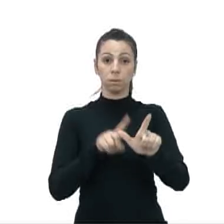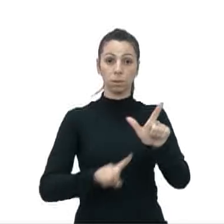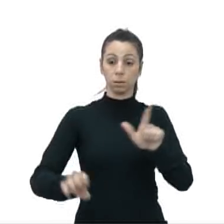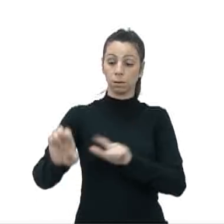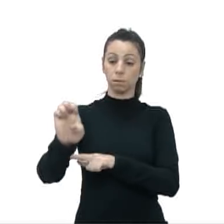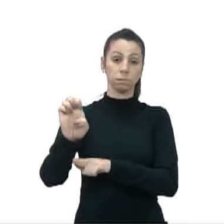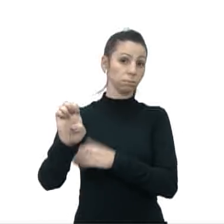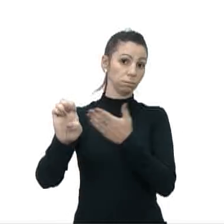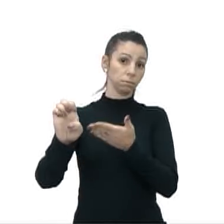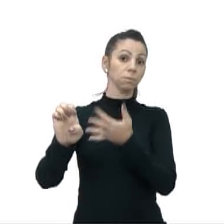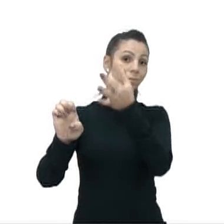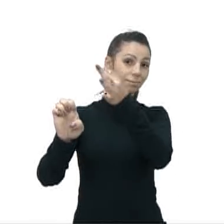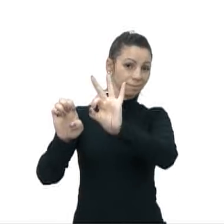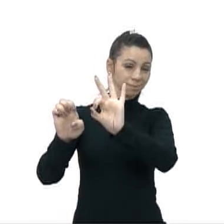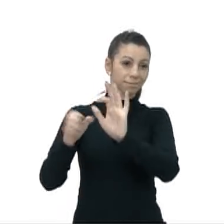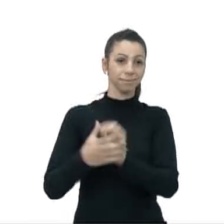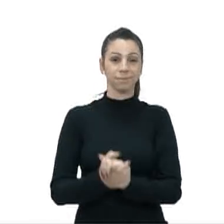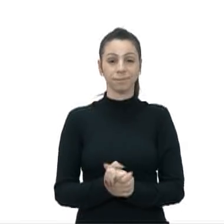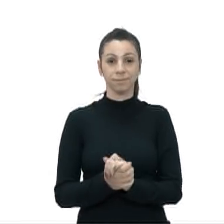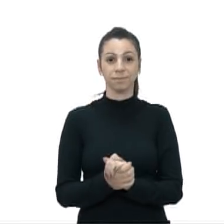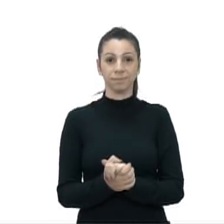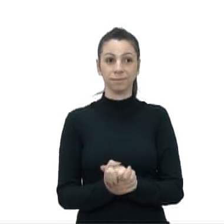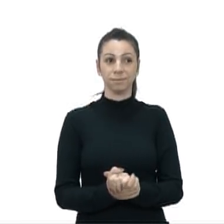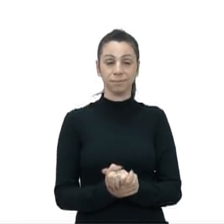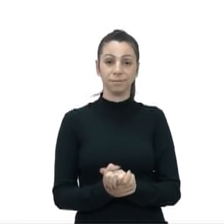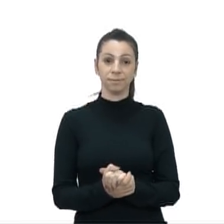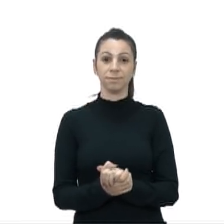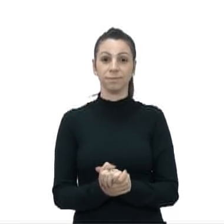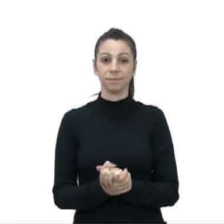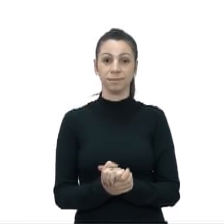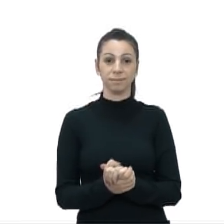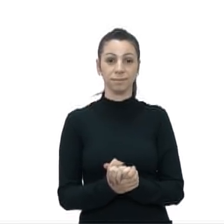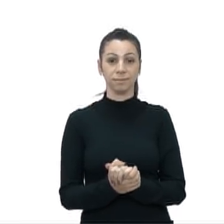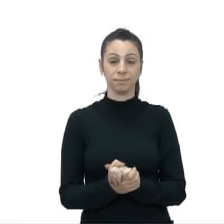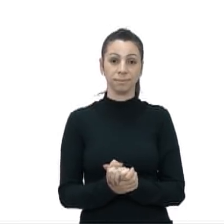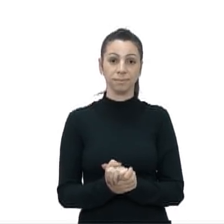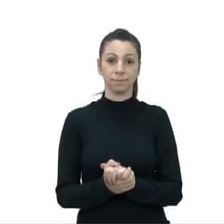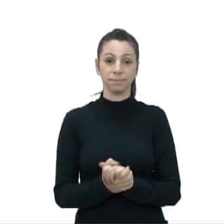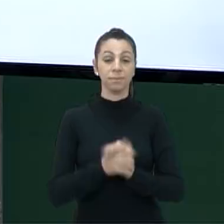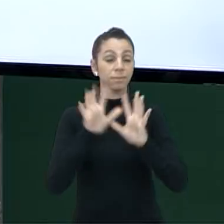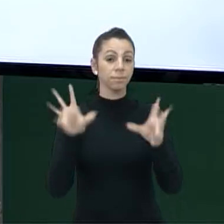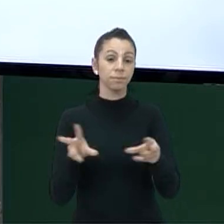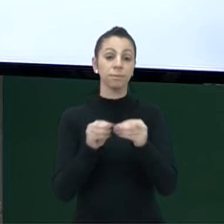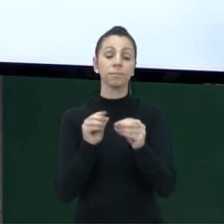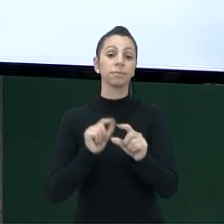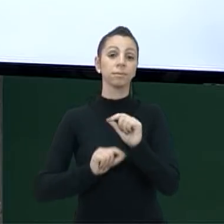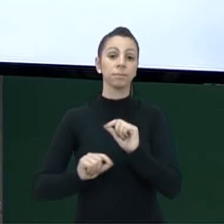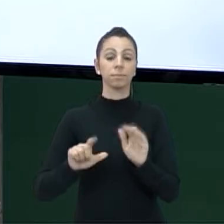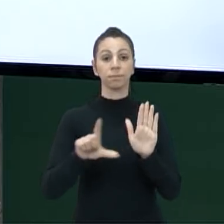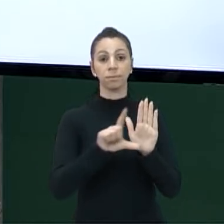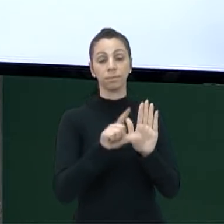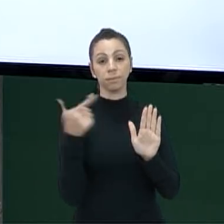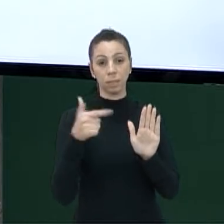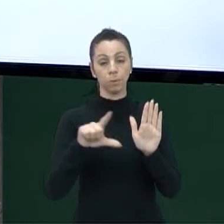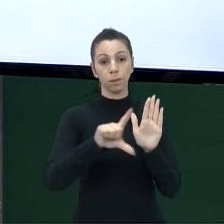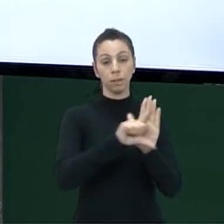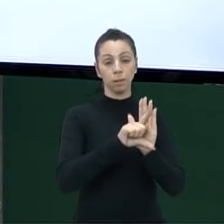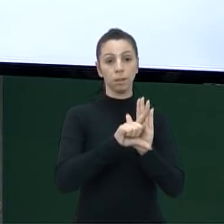E. Beleza, meus queridos? Pessoal, então, retomando, segunda lei de Newton,